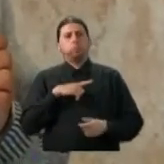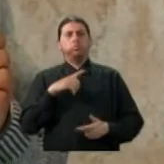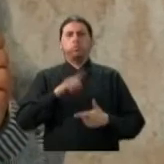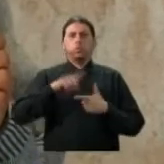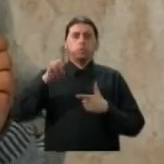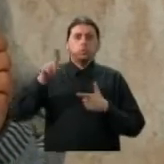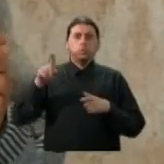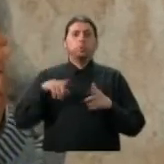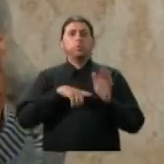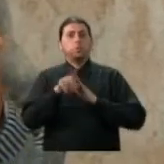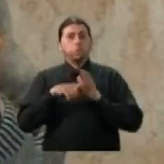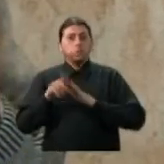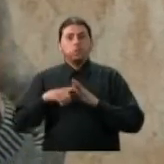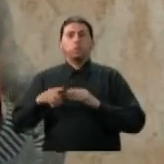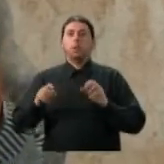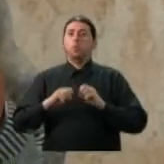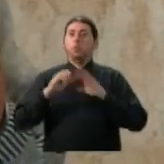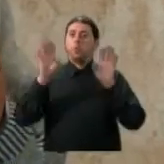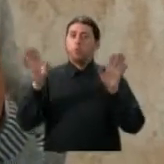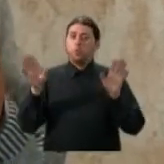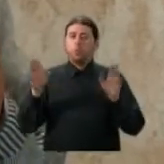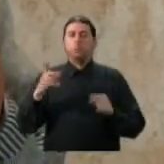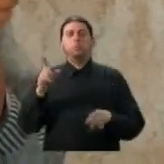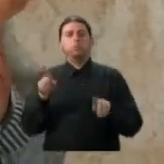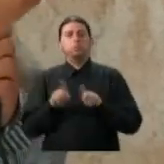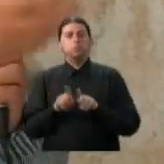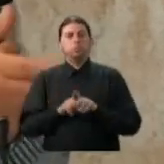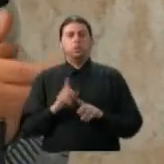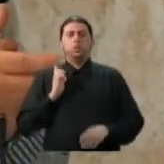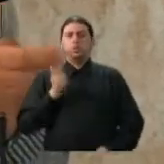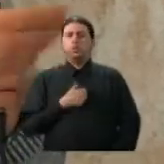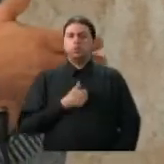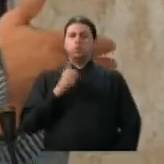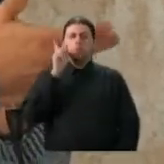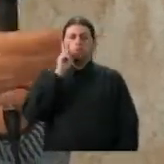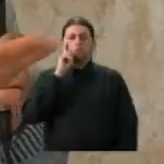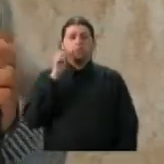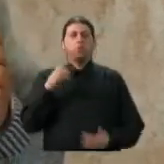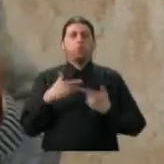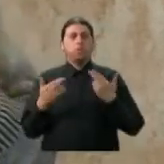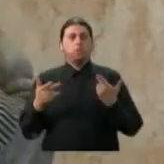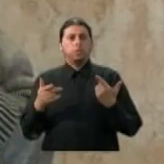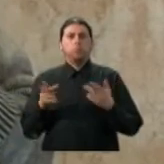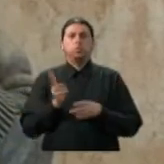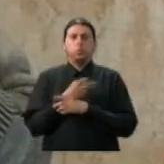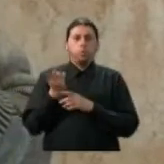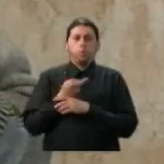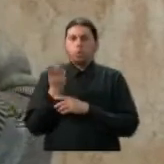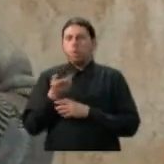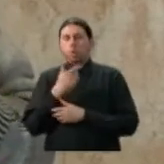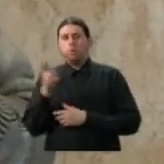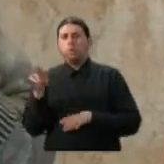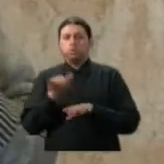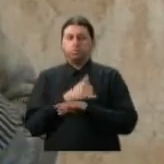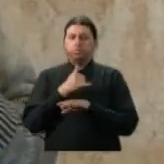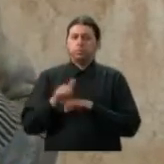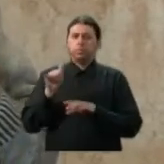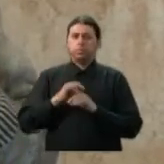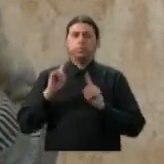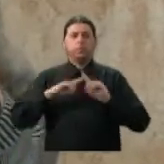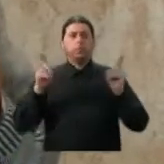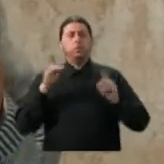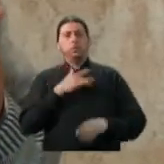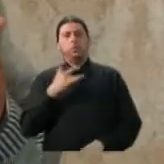né, porque também a gente não tem, não é do nosso dia a dia estar procurando coisas que possam afetar. Mas isso, né, a